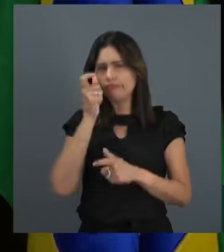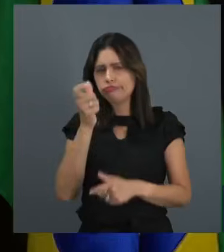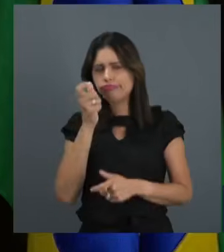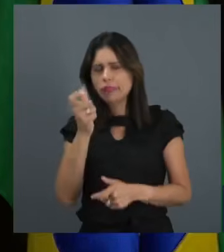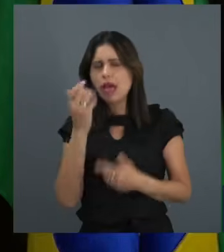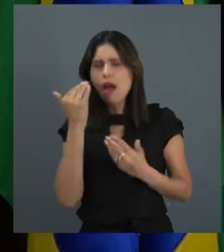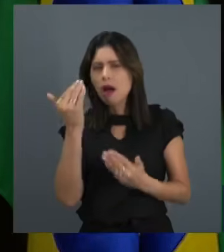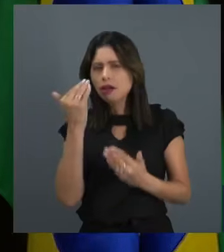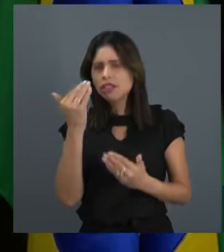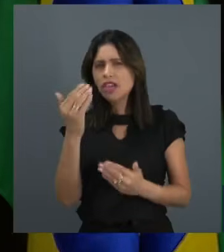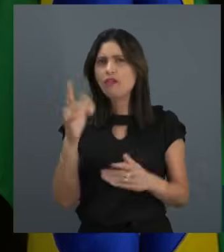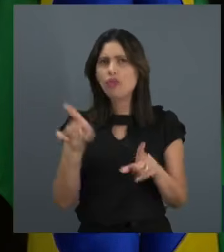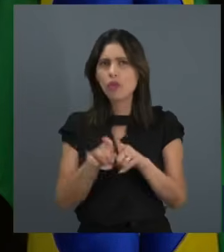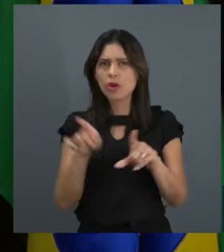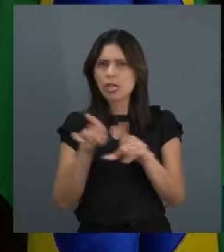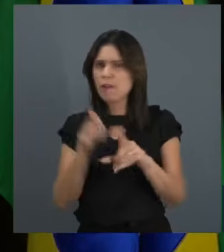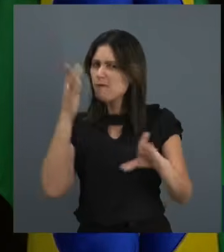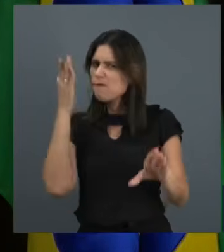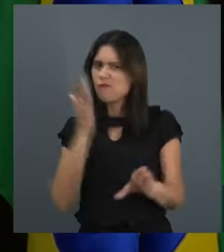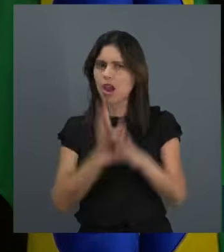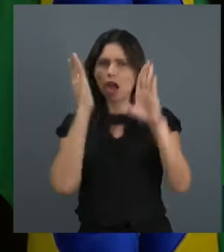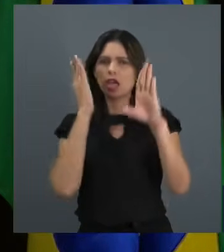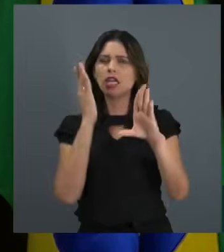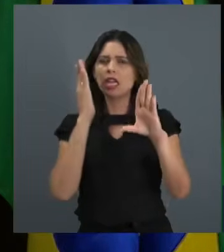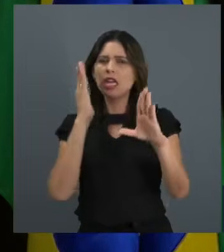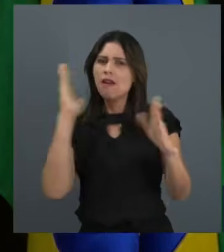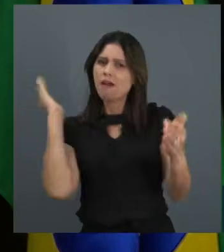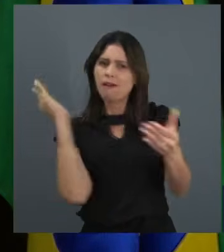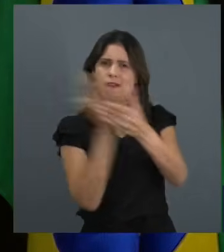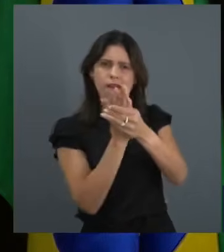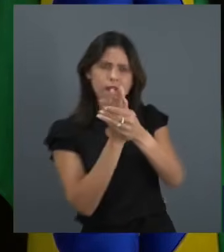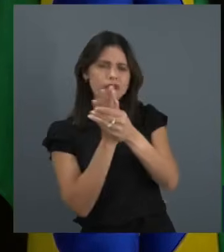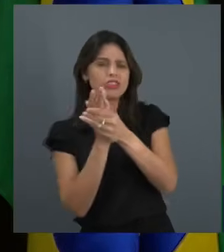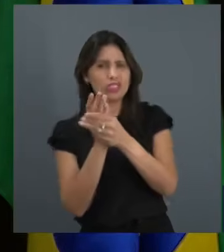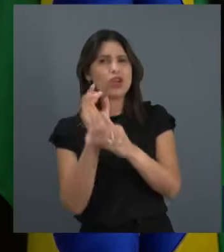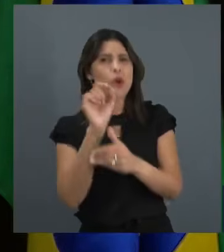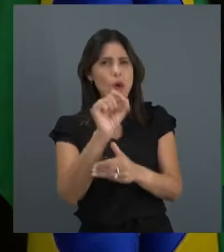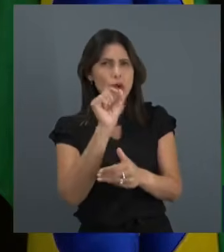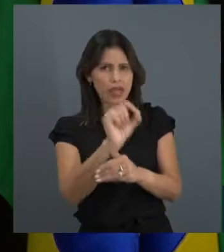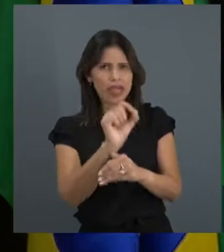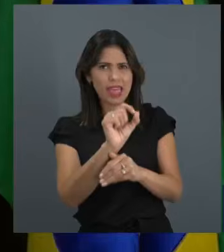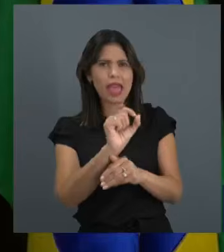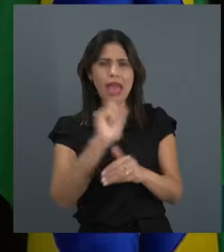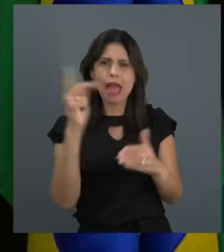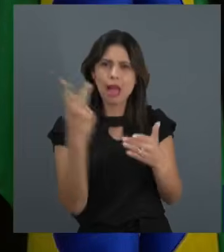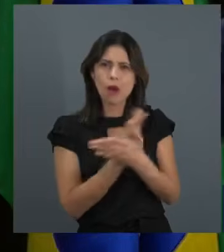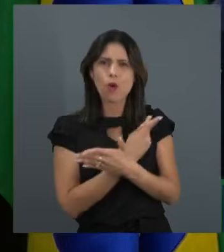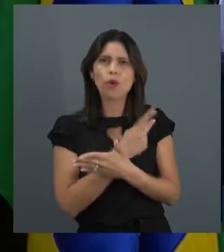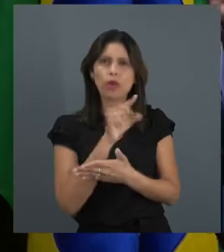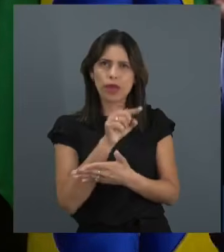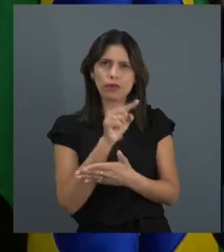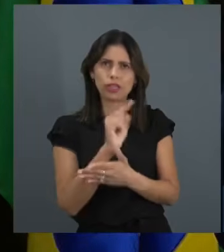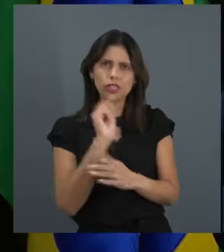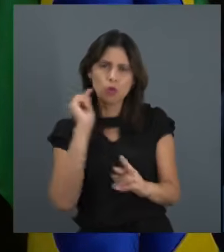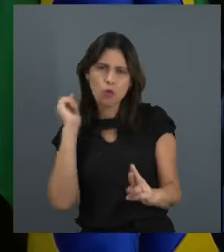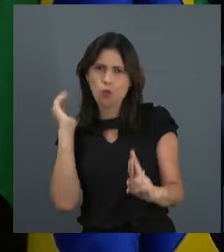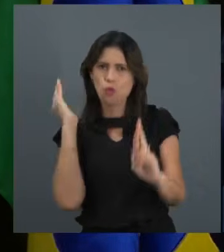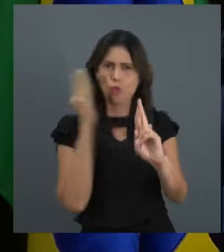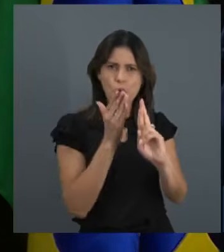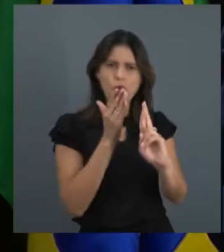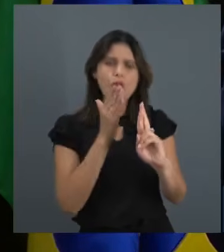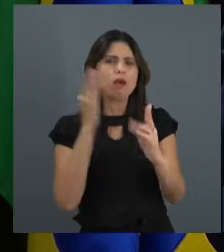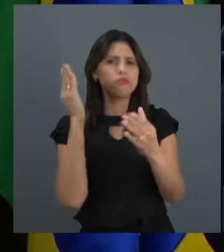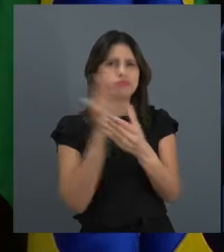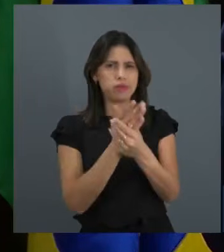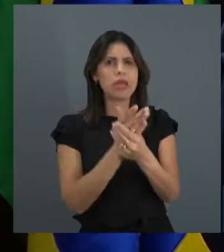provocados por flagrantes abusos cometidos durante o interminável inquérito das fake news, que vai fazer 7 anos